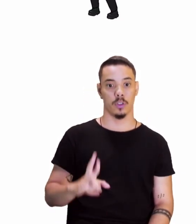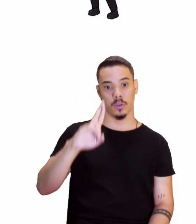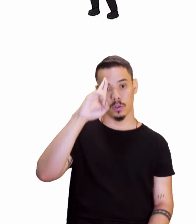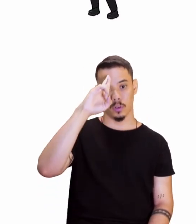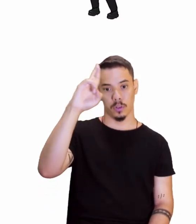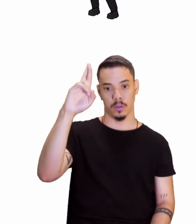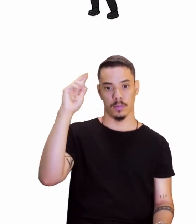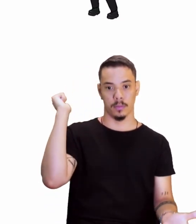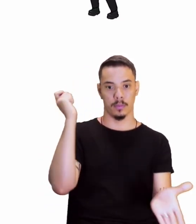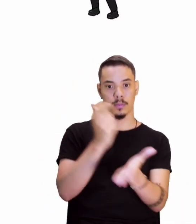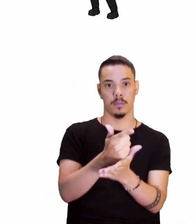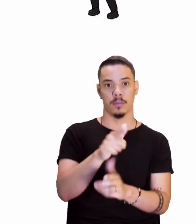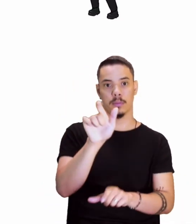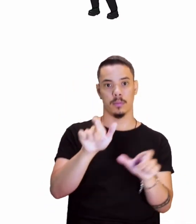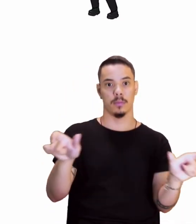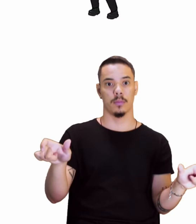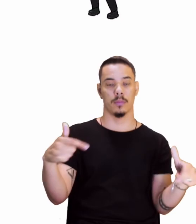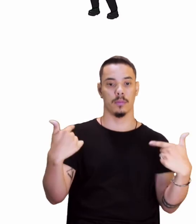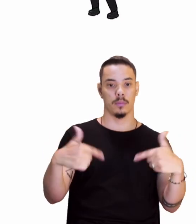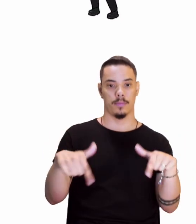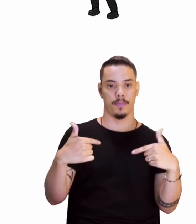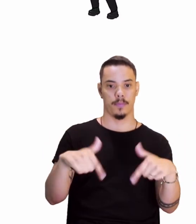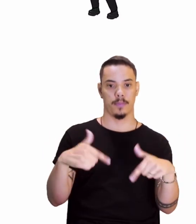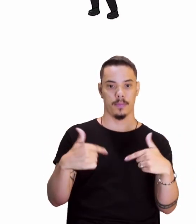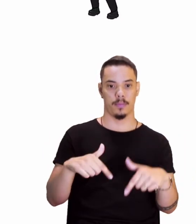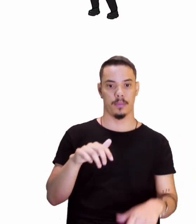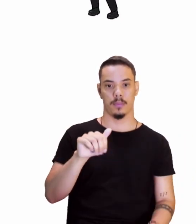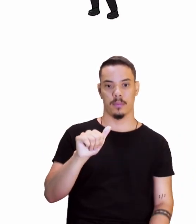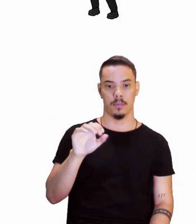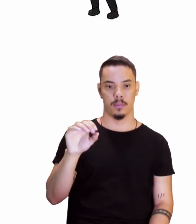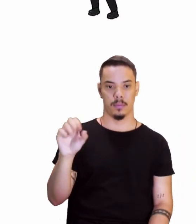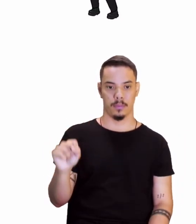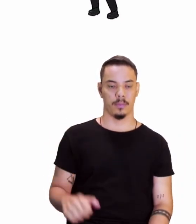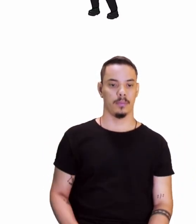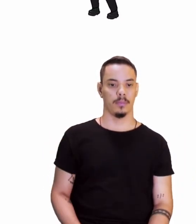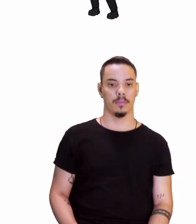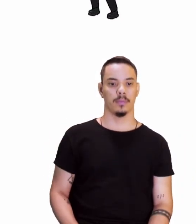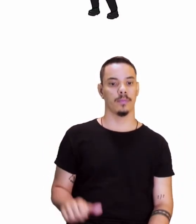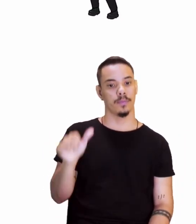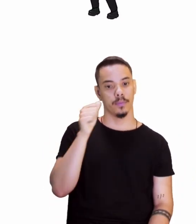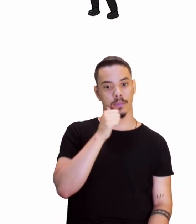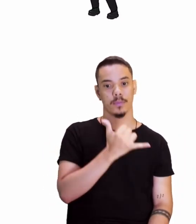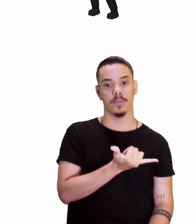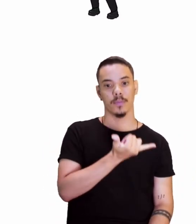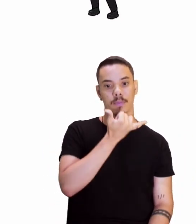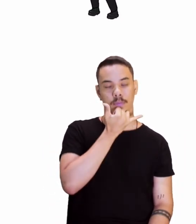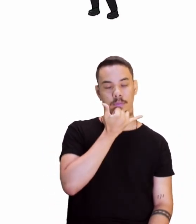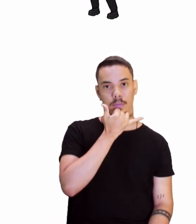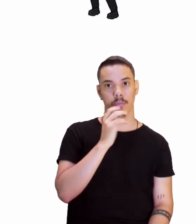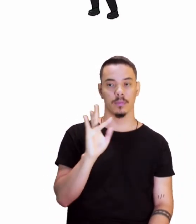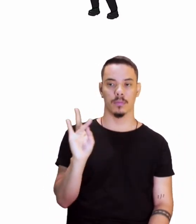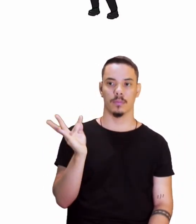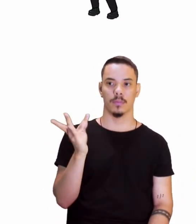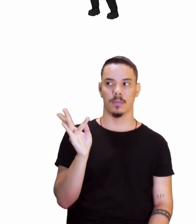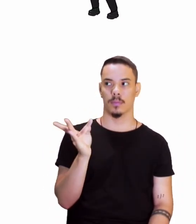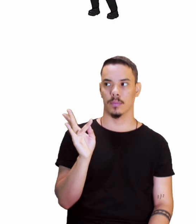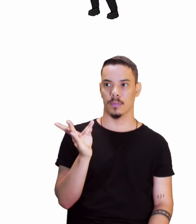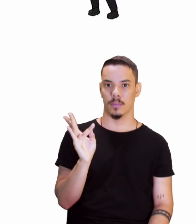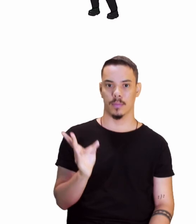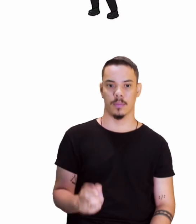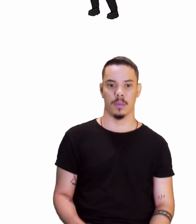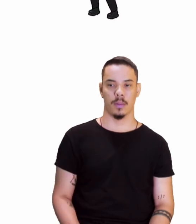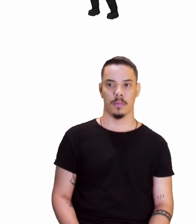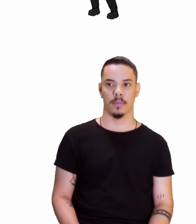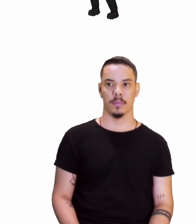pagou aos empregados, olha aqui a preposição. Helena perdoou ao noivo, tá